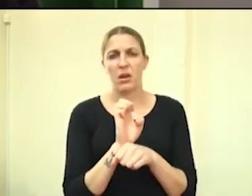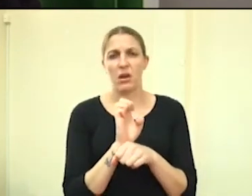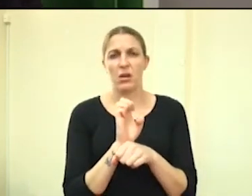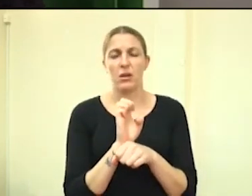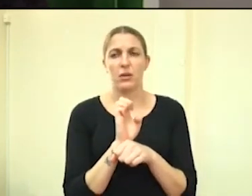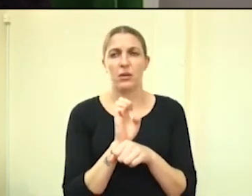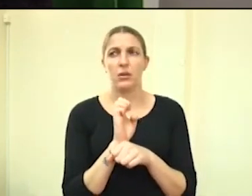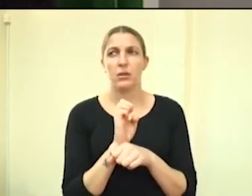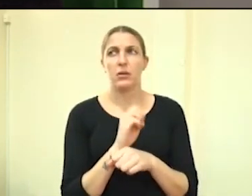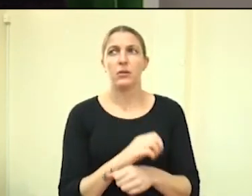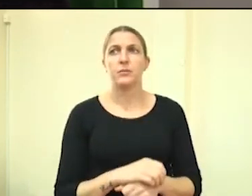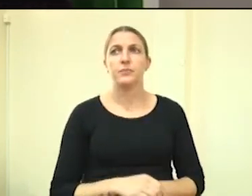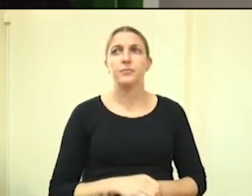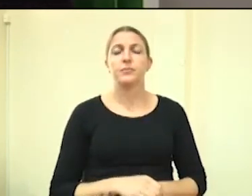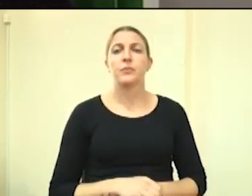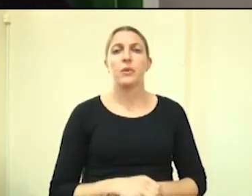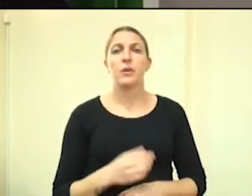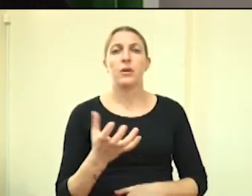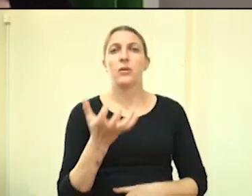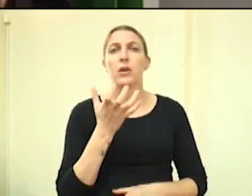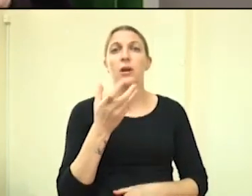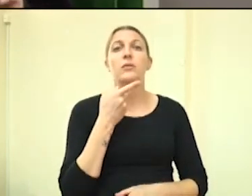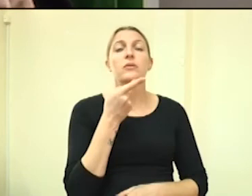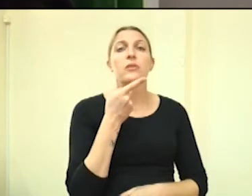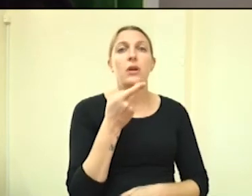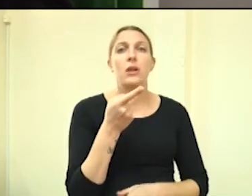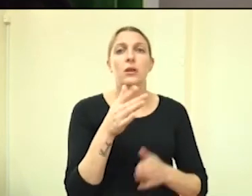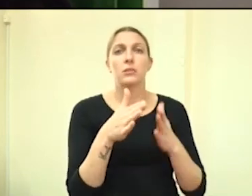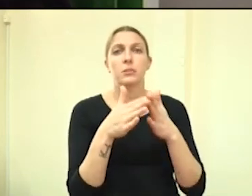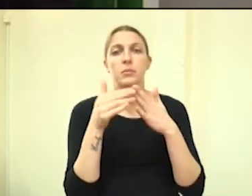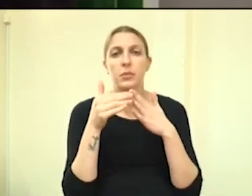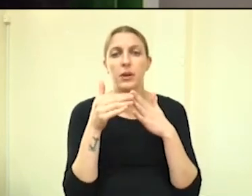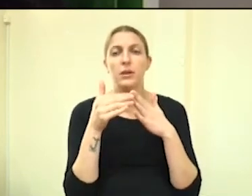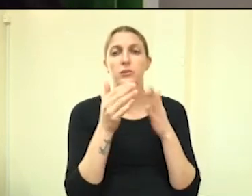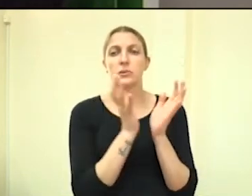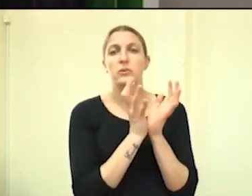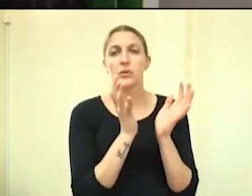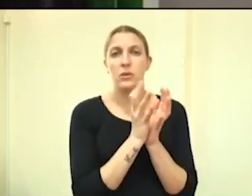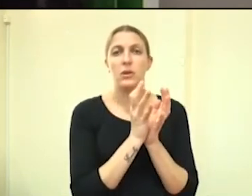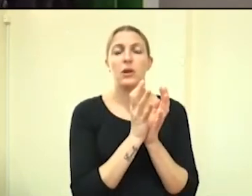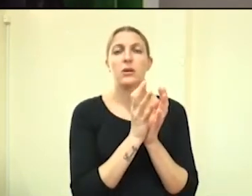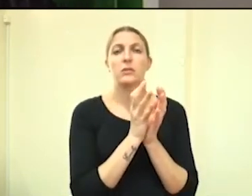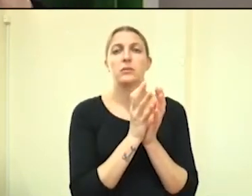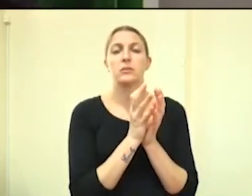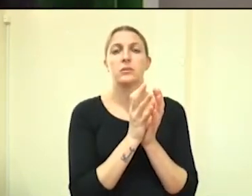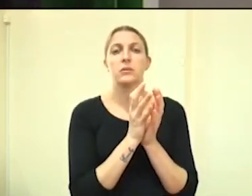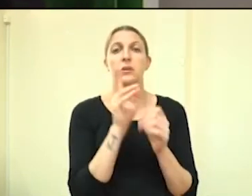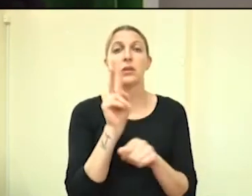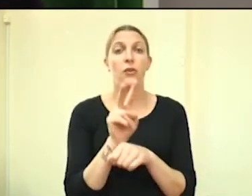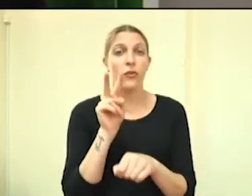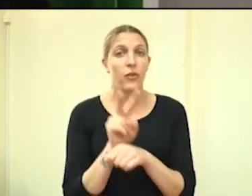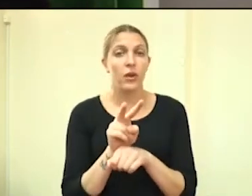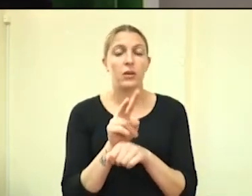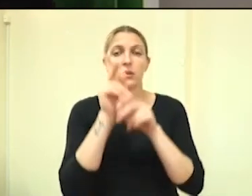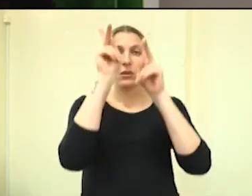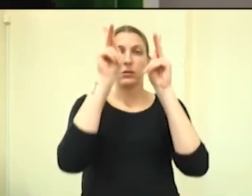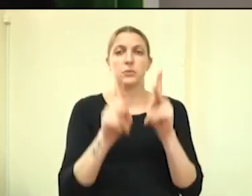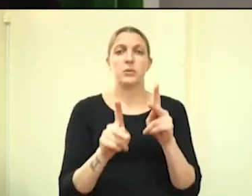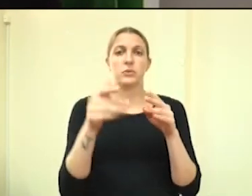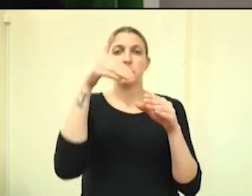público. Então, eu quero dizer que peço para os colegas vereadores que defendem pessoas que votem para